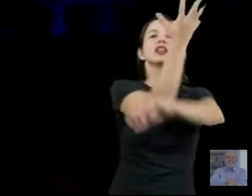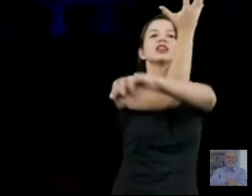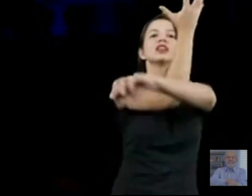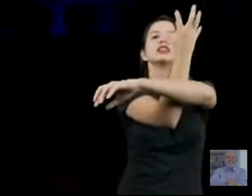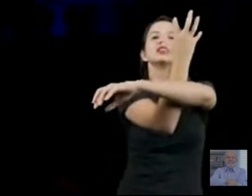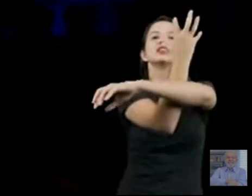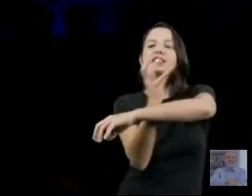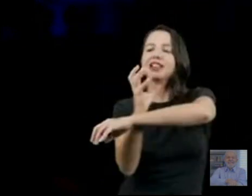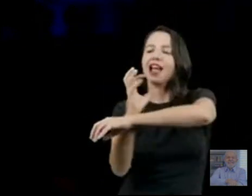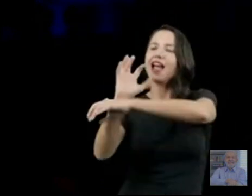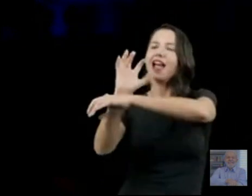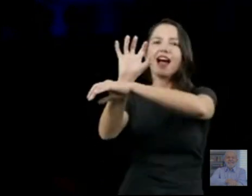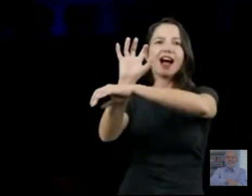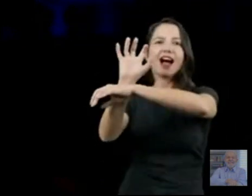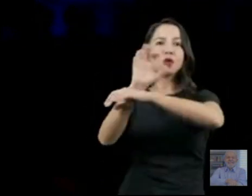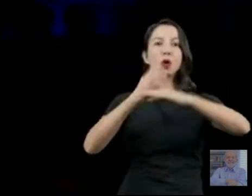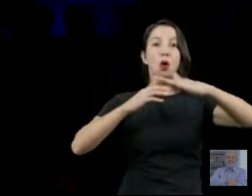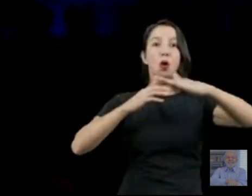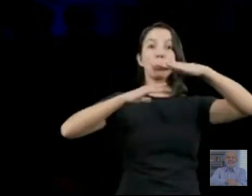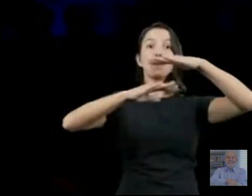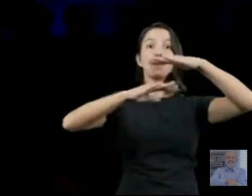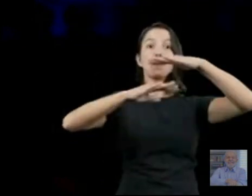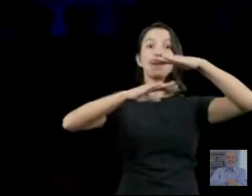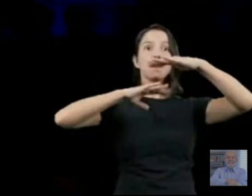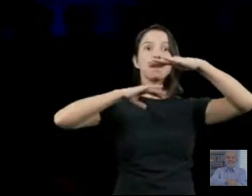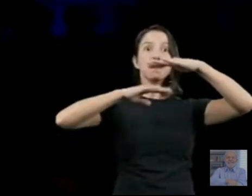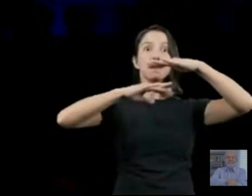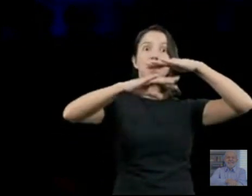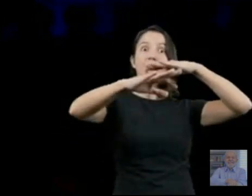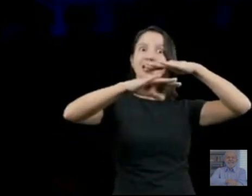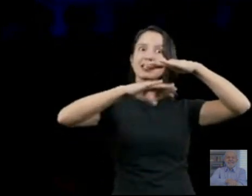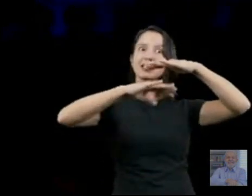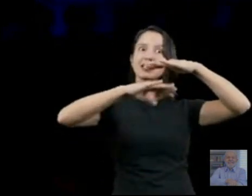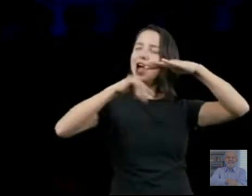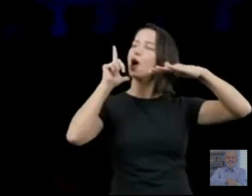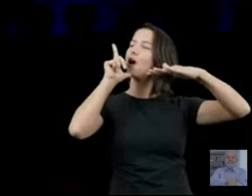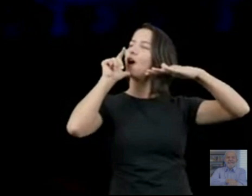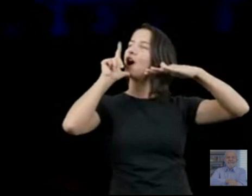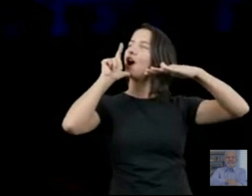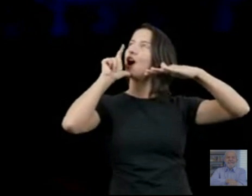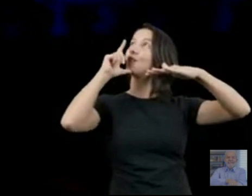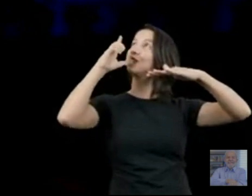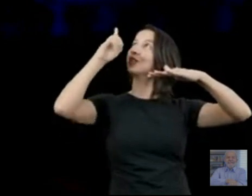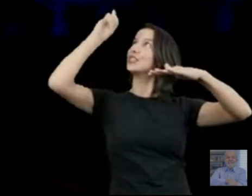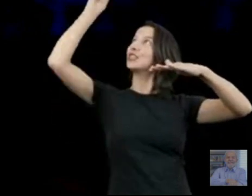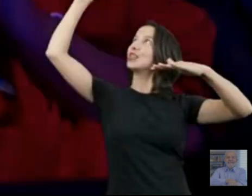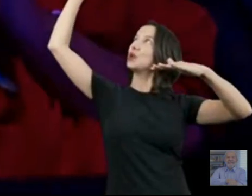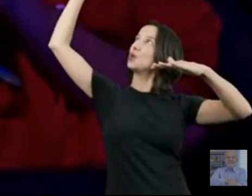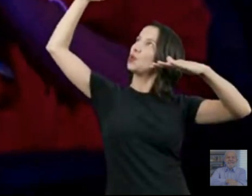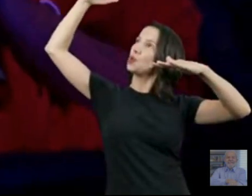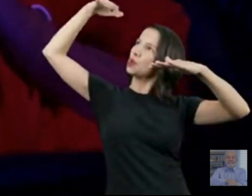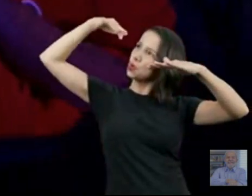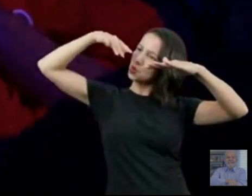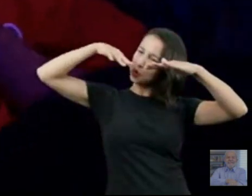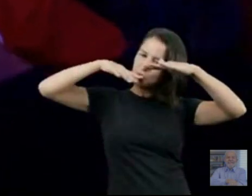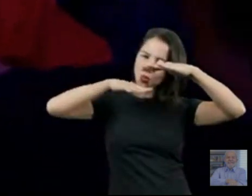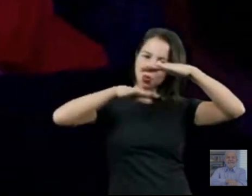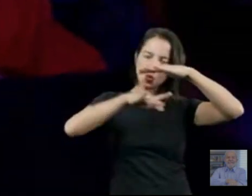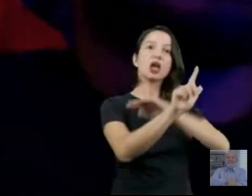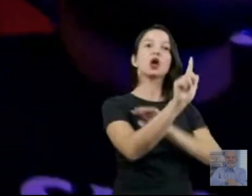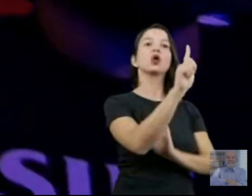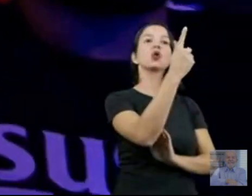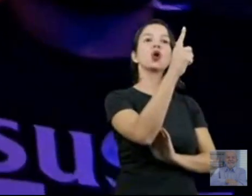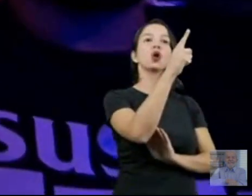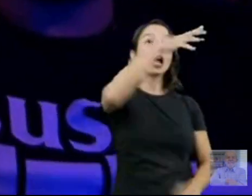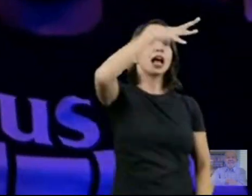jardim por Deus irrigado, dois Matos Grossos, Goiás, Brasília, onde a história é